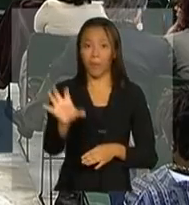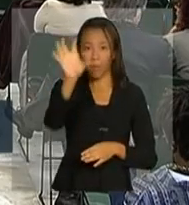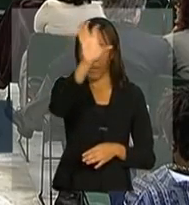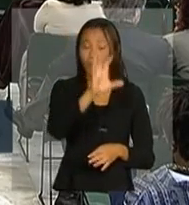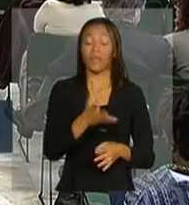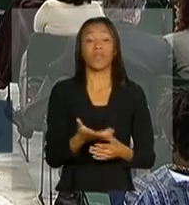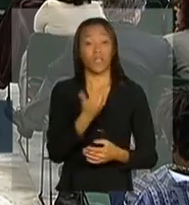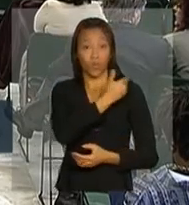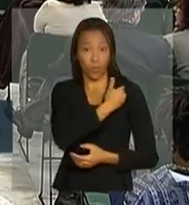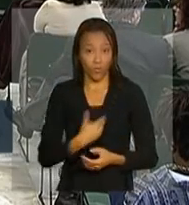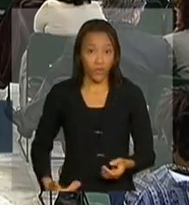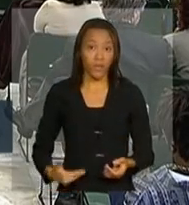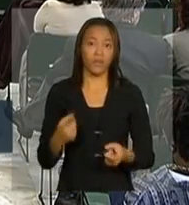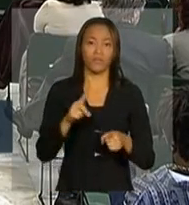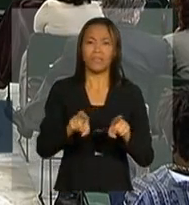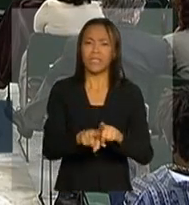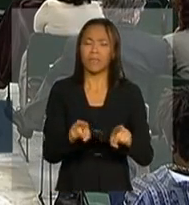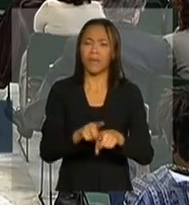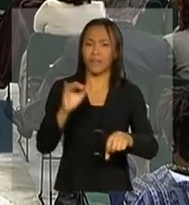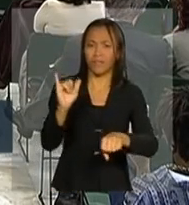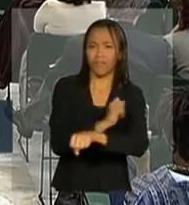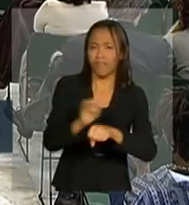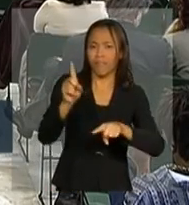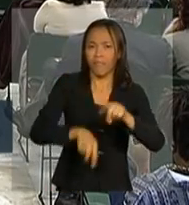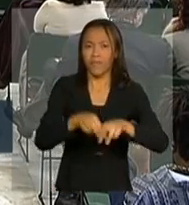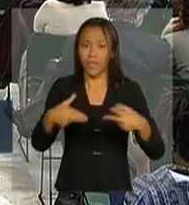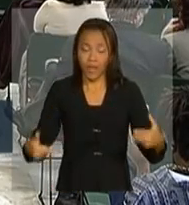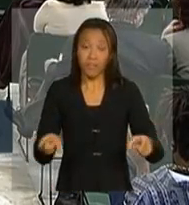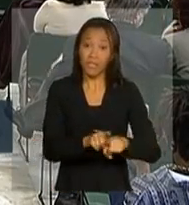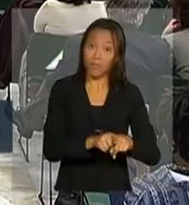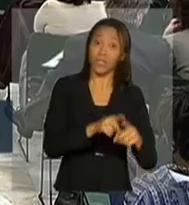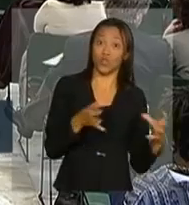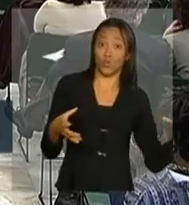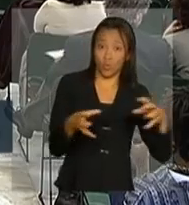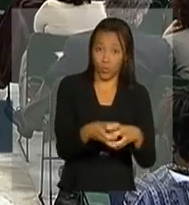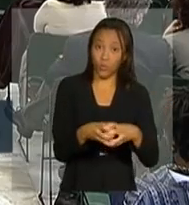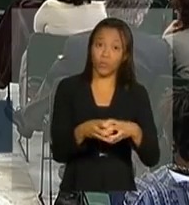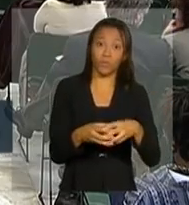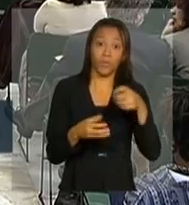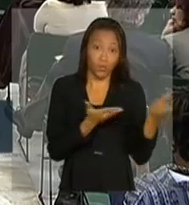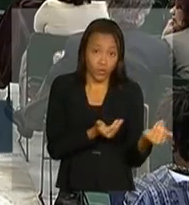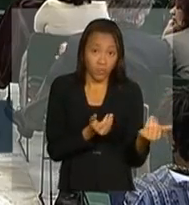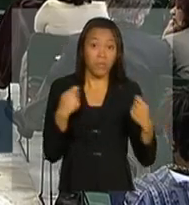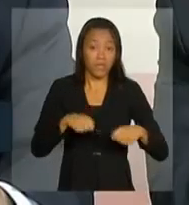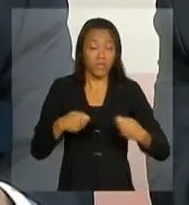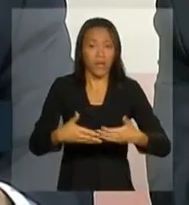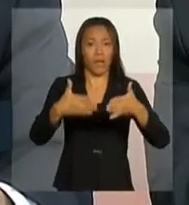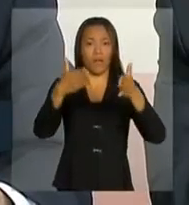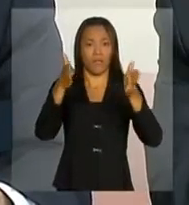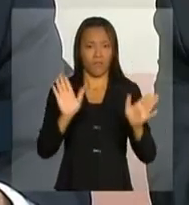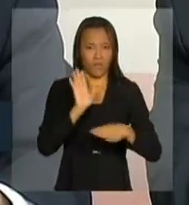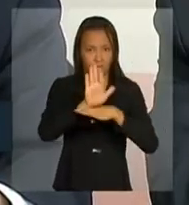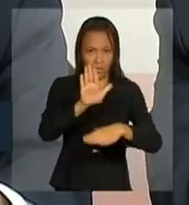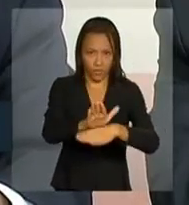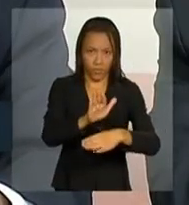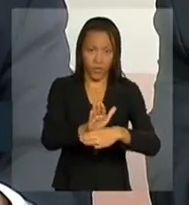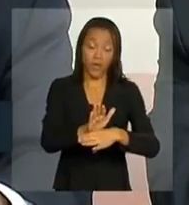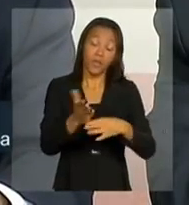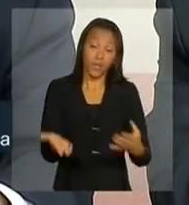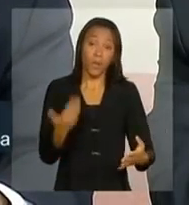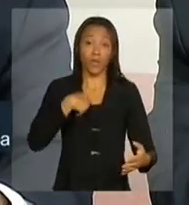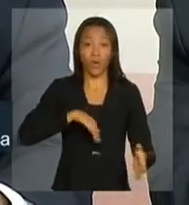Estado com equipamentos e maior atenção aos direitos da juventude precisa ser ampliada. Portanto, a nossa